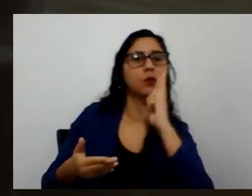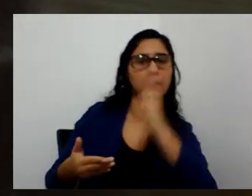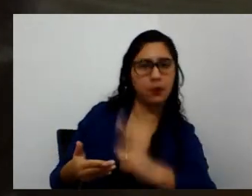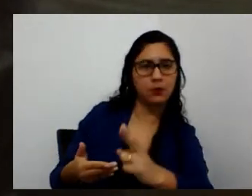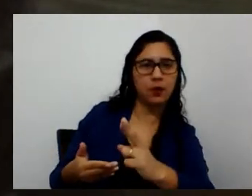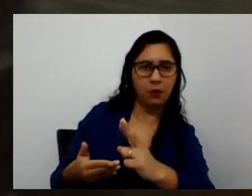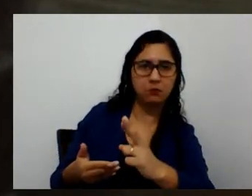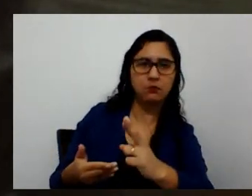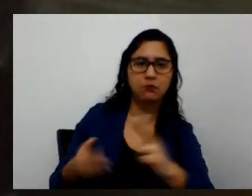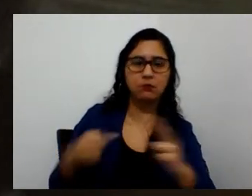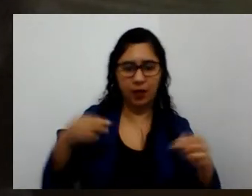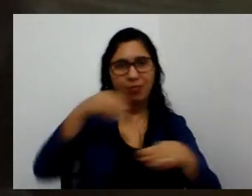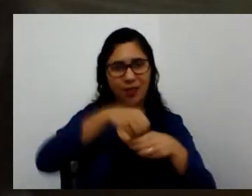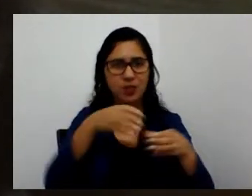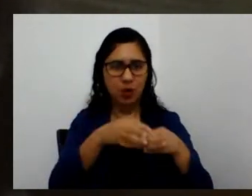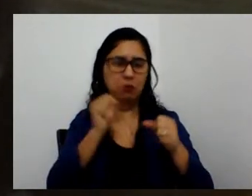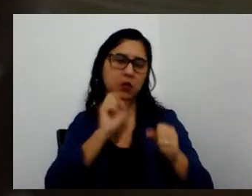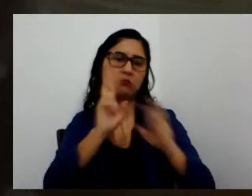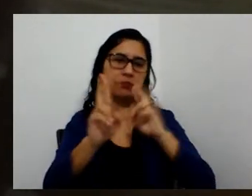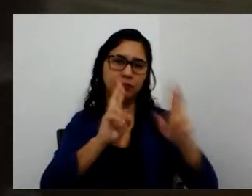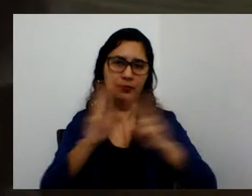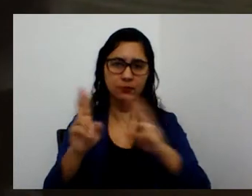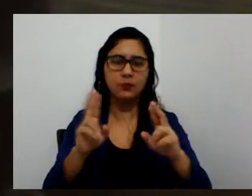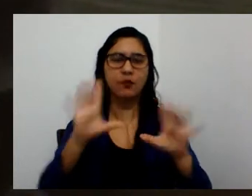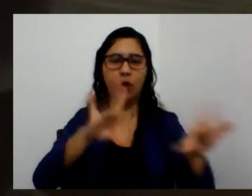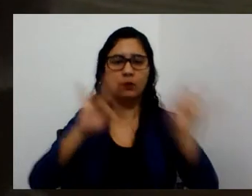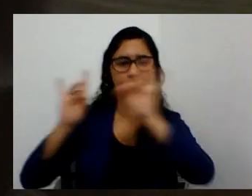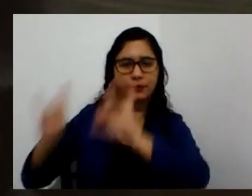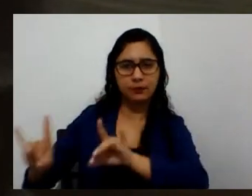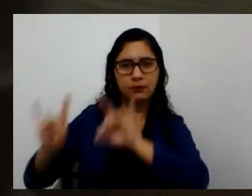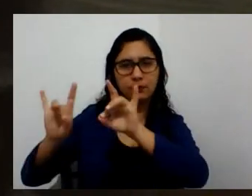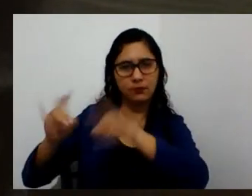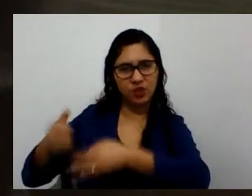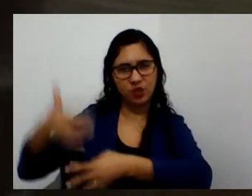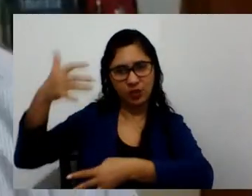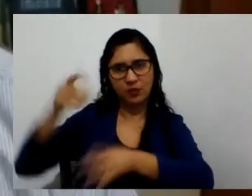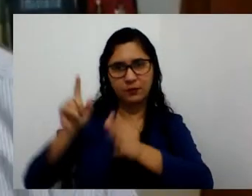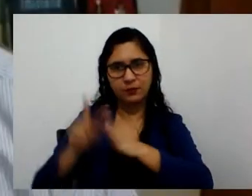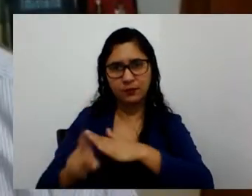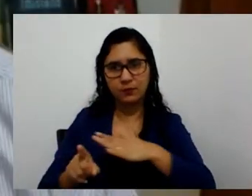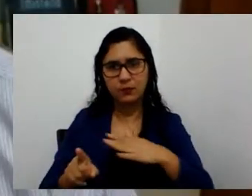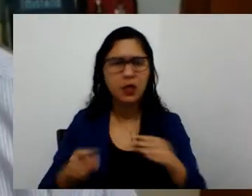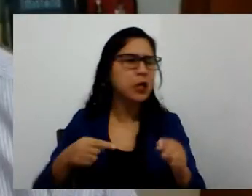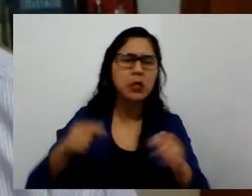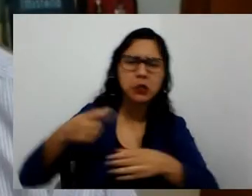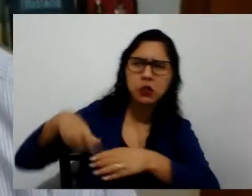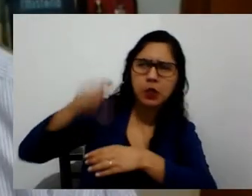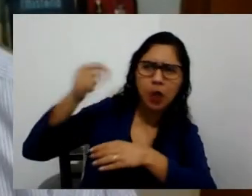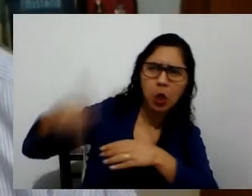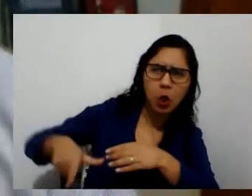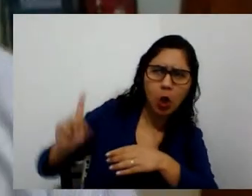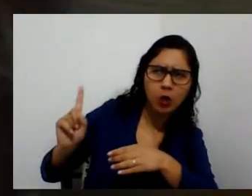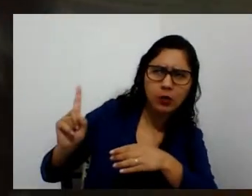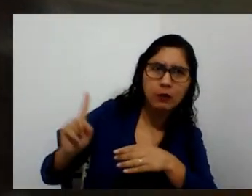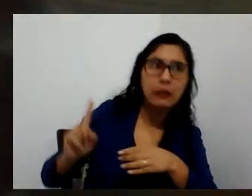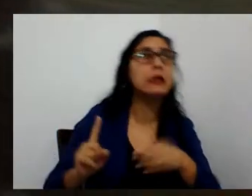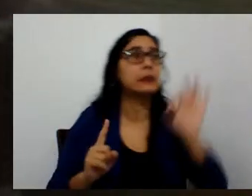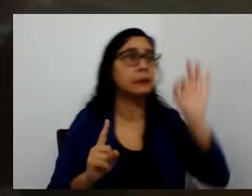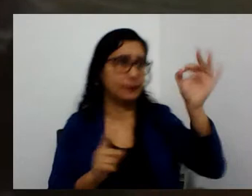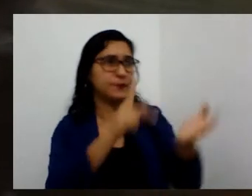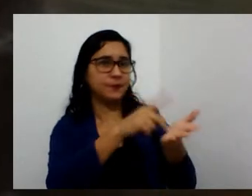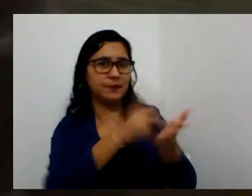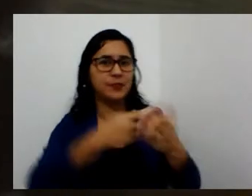que compõem a chapa. Vou colar aqui a pergunta primeiro. Não vai ter um novo sorteio? Ah, verdade, tem que ter um